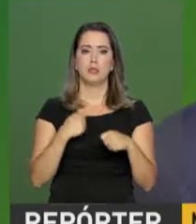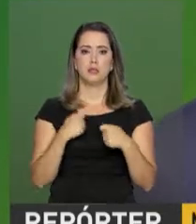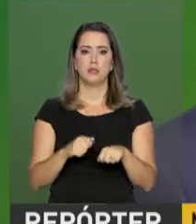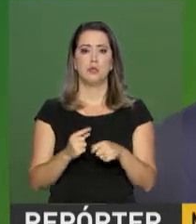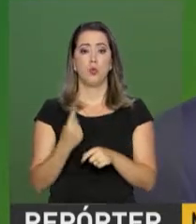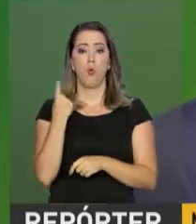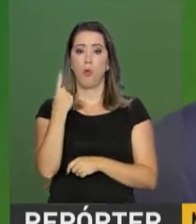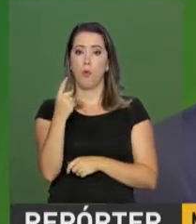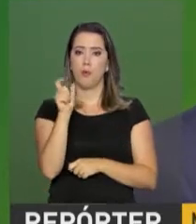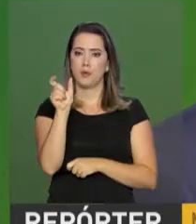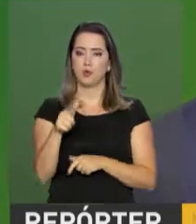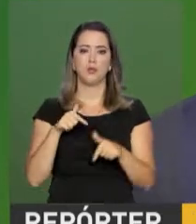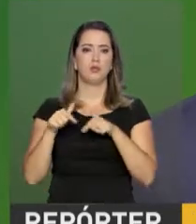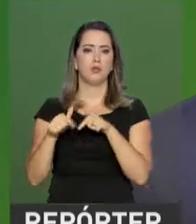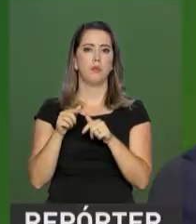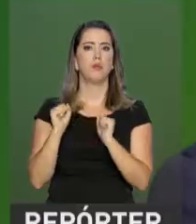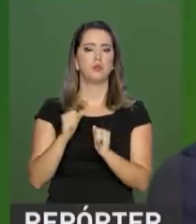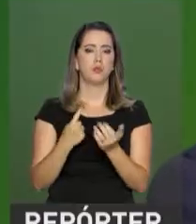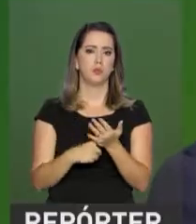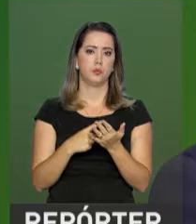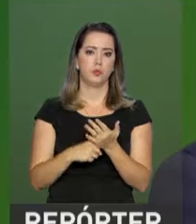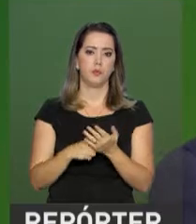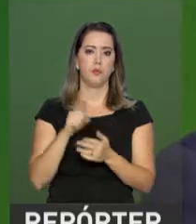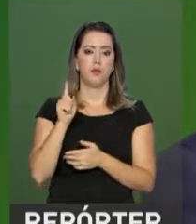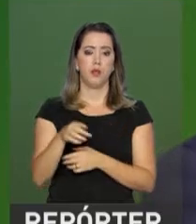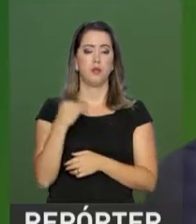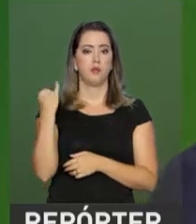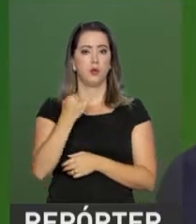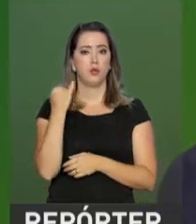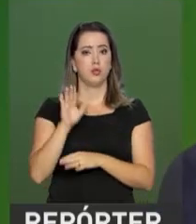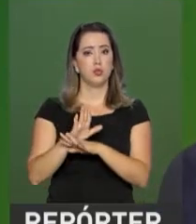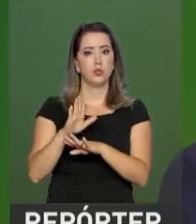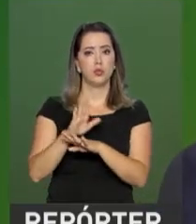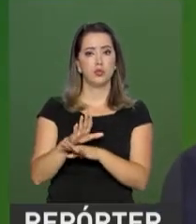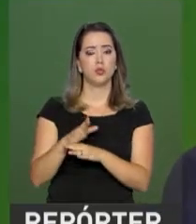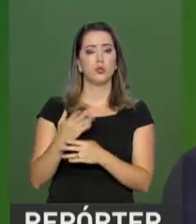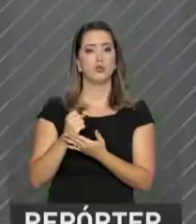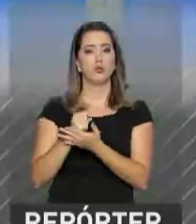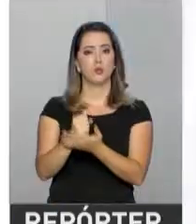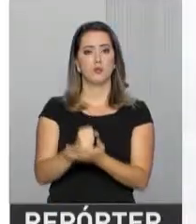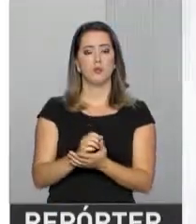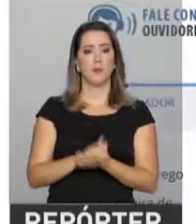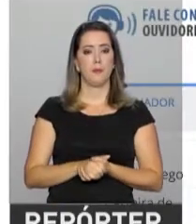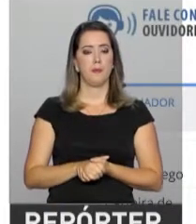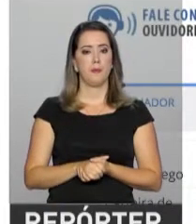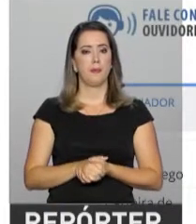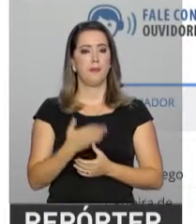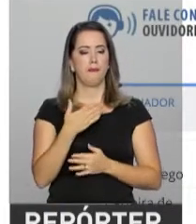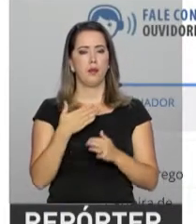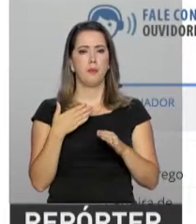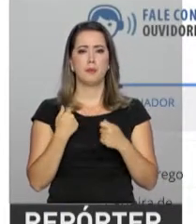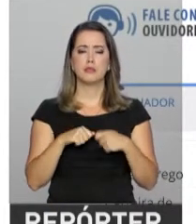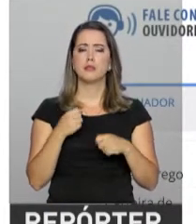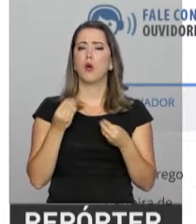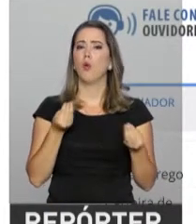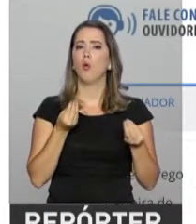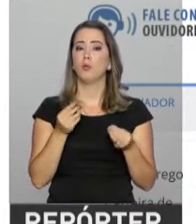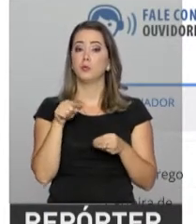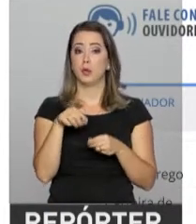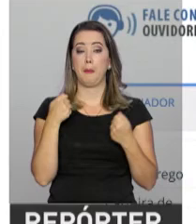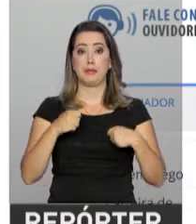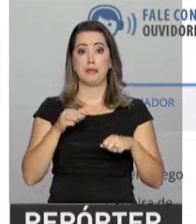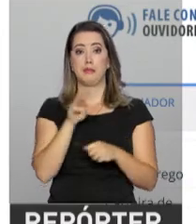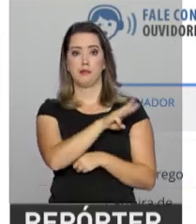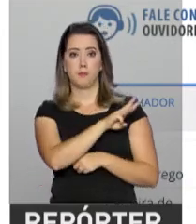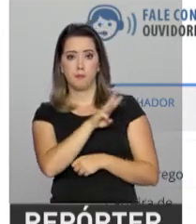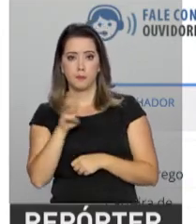a partir de um empregado ela já pode fazer a adesão é um importante benefício as empresas oferecem para os seus empregados para aderir ao programa o empresário deve acessar o